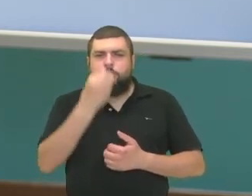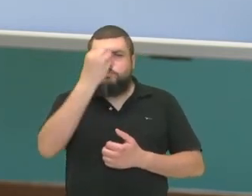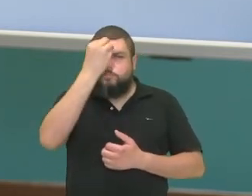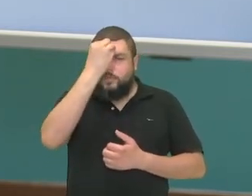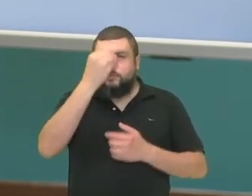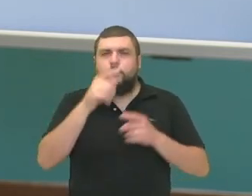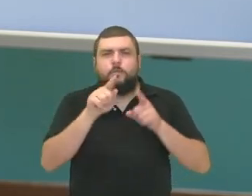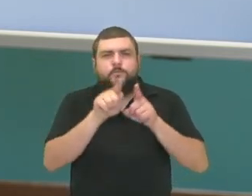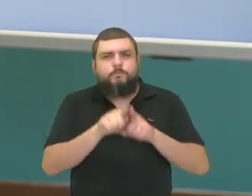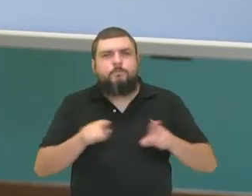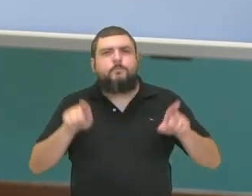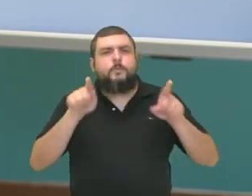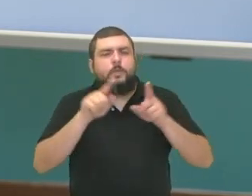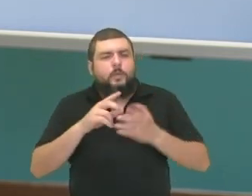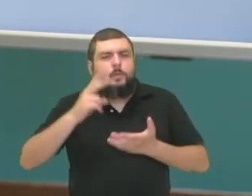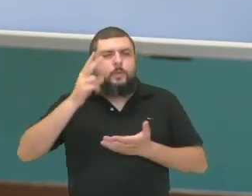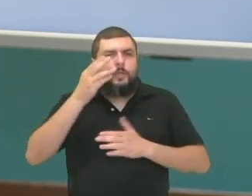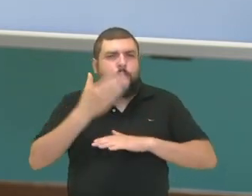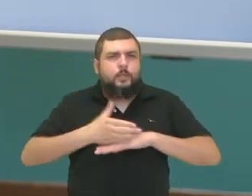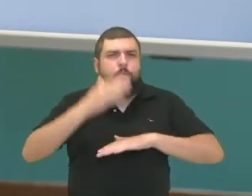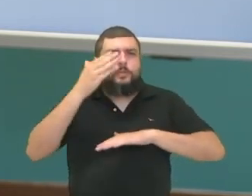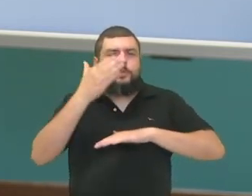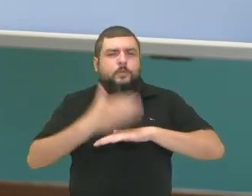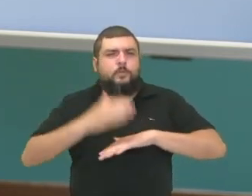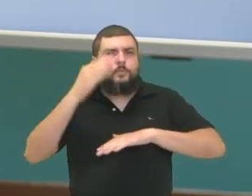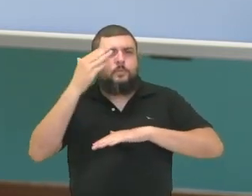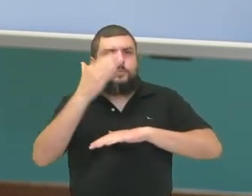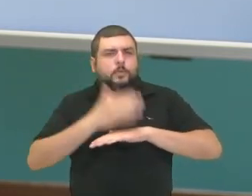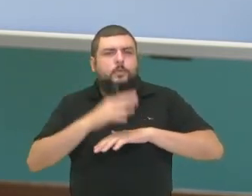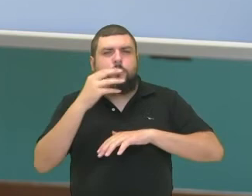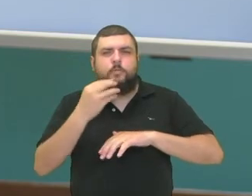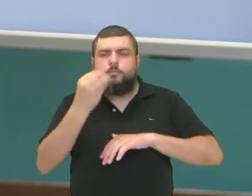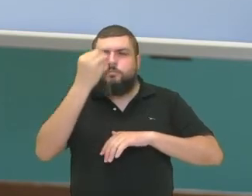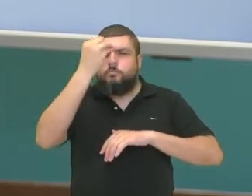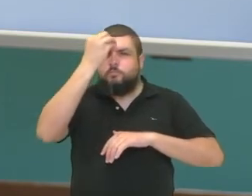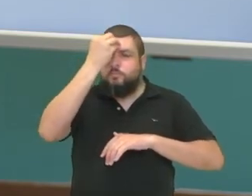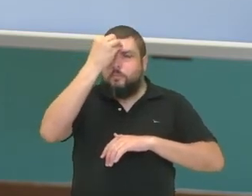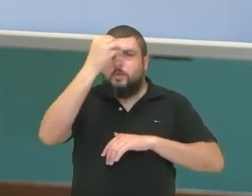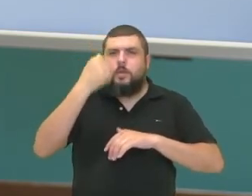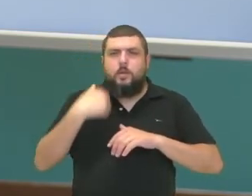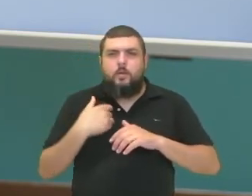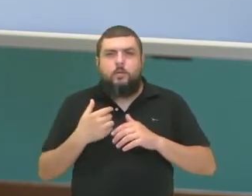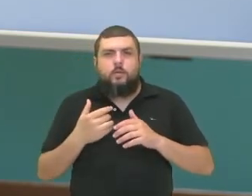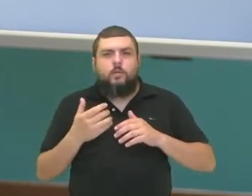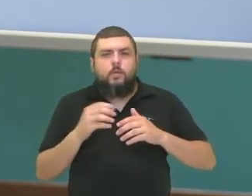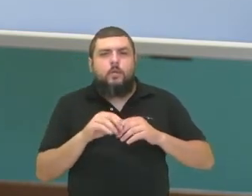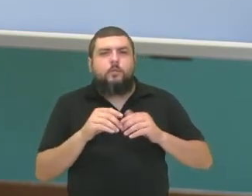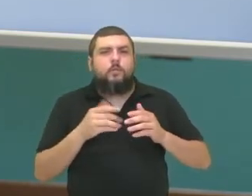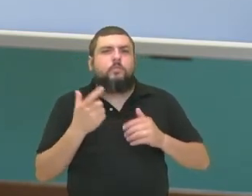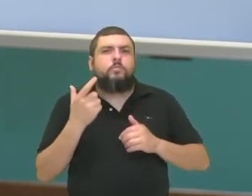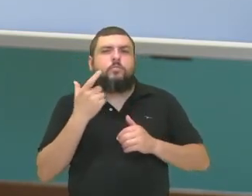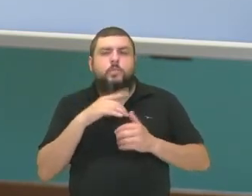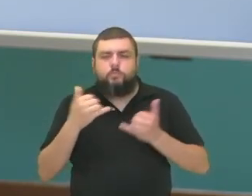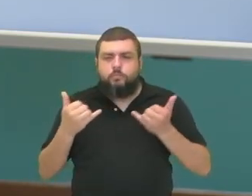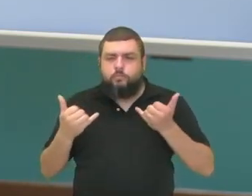é aprendizagem. Você vai memorizar, você vai fixar, você vai processar essas informações. Observe